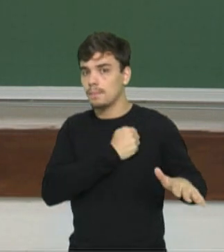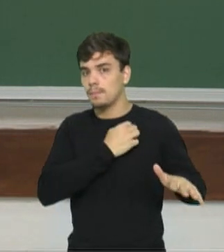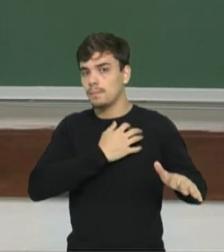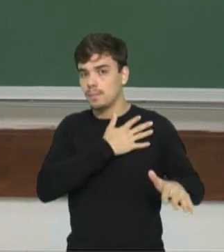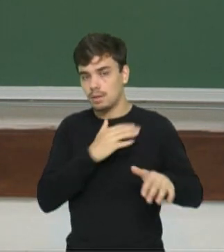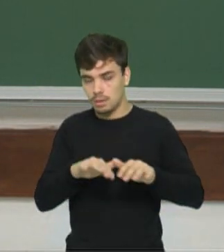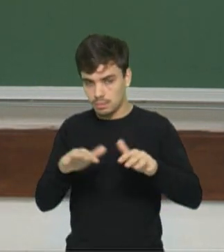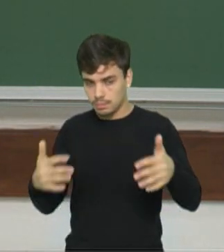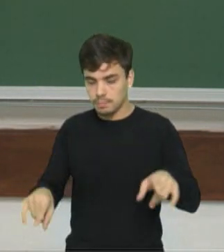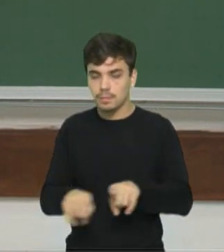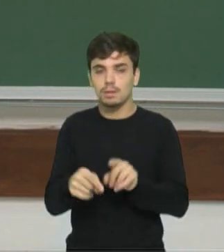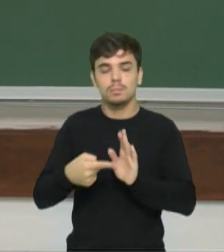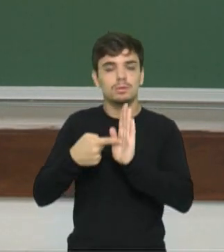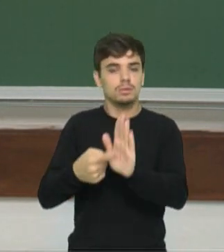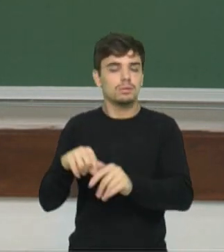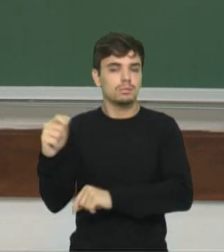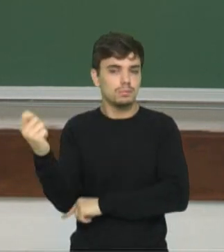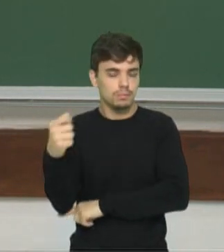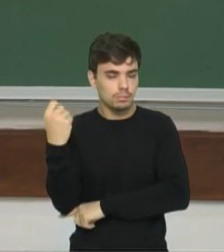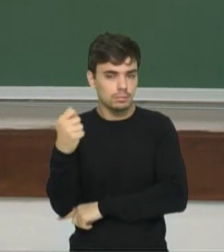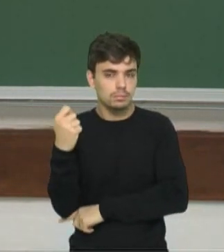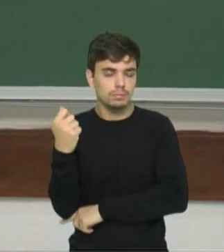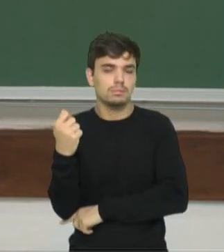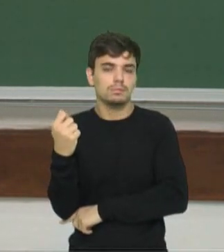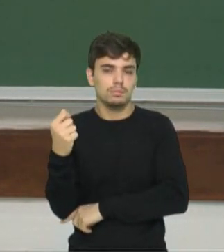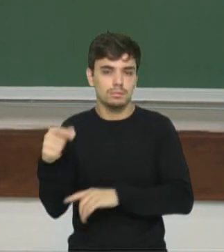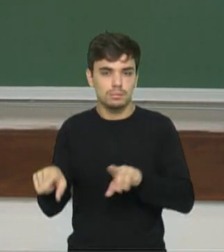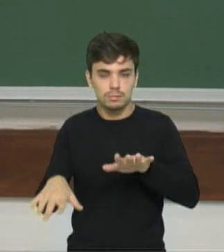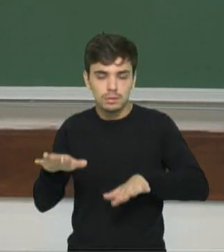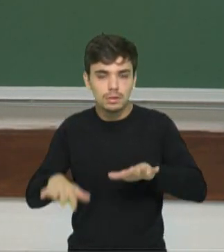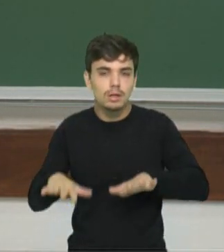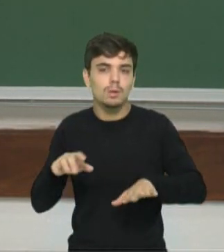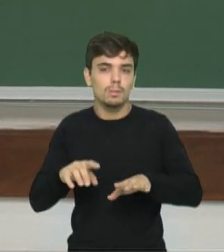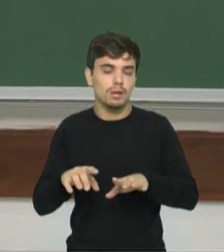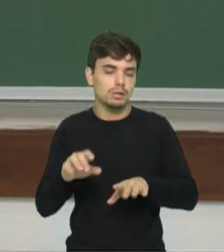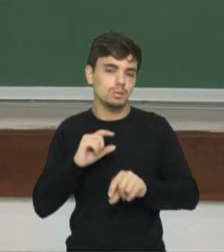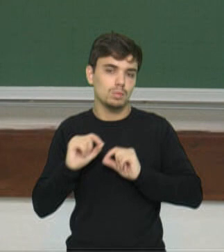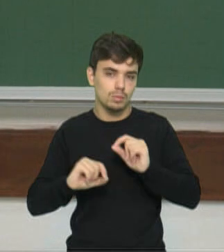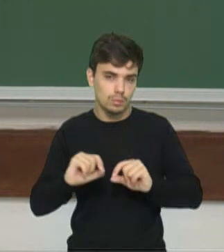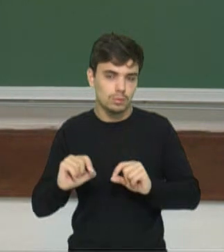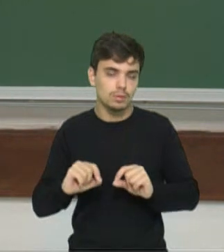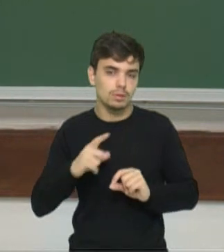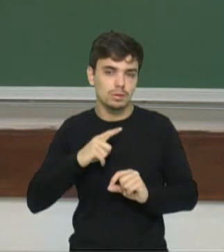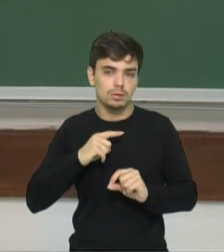Argentina, indicando o presidente da Argentina, geralmente um desses três que compunham